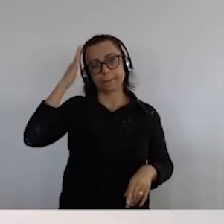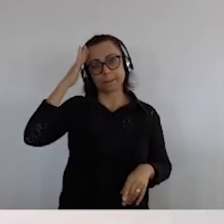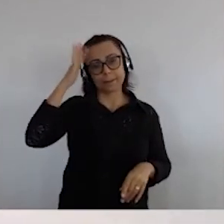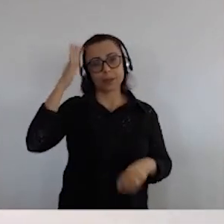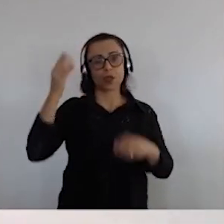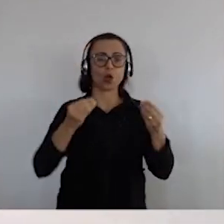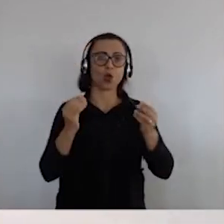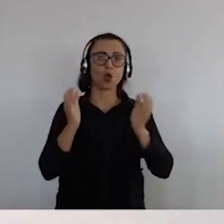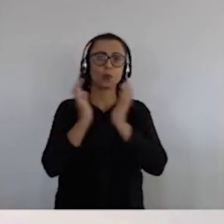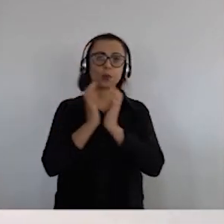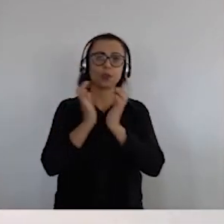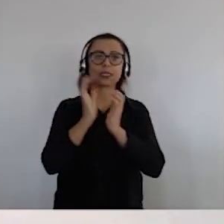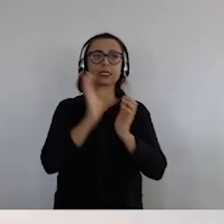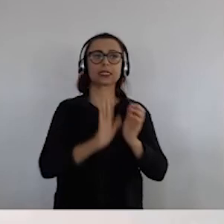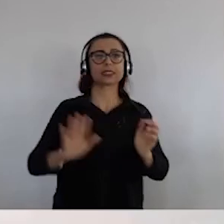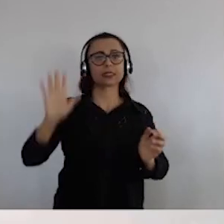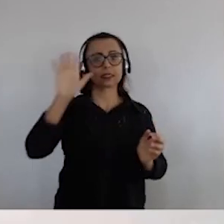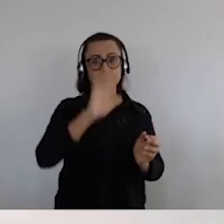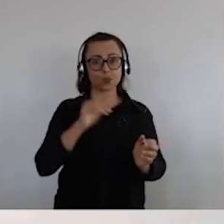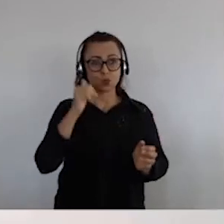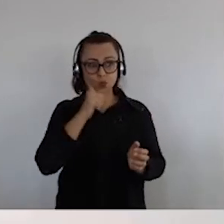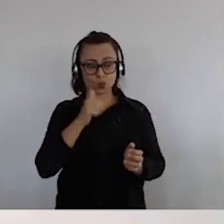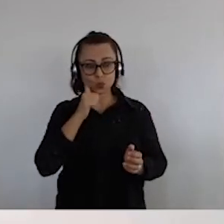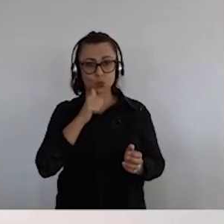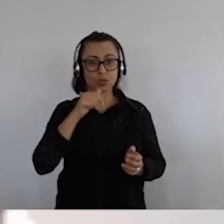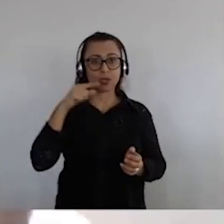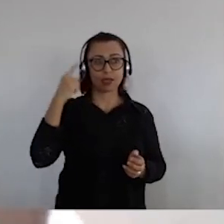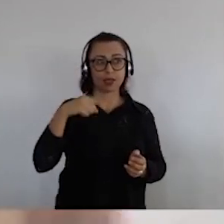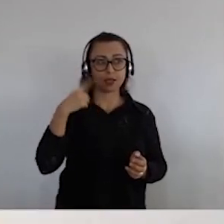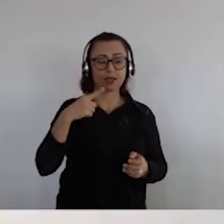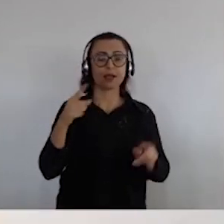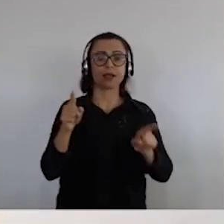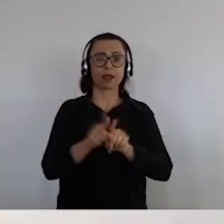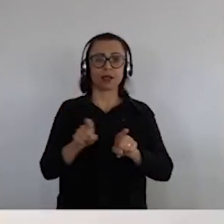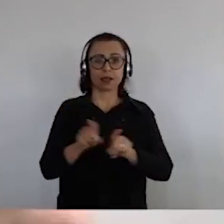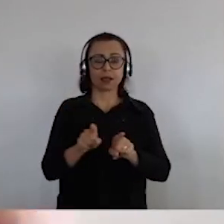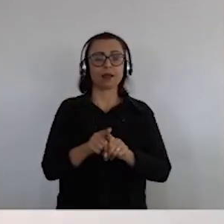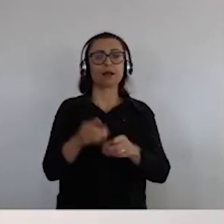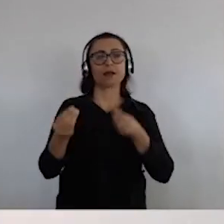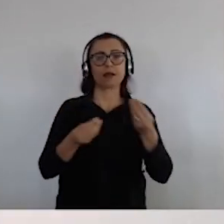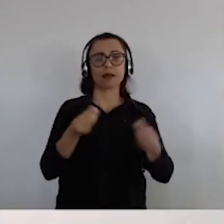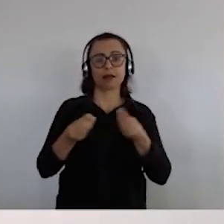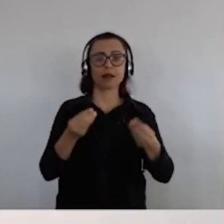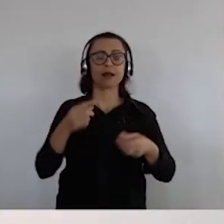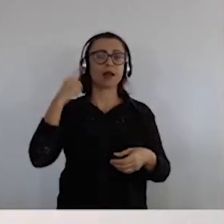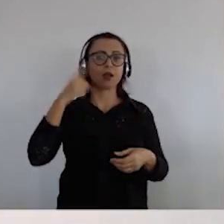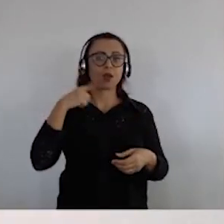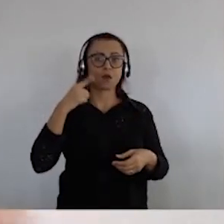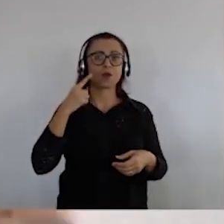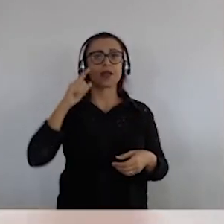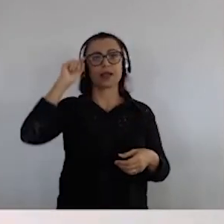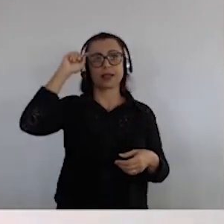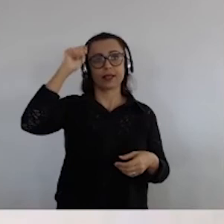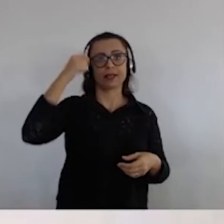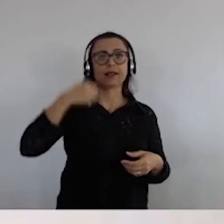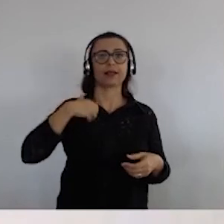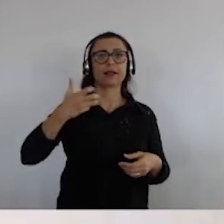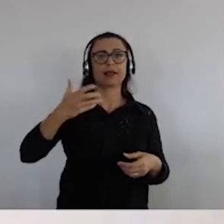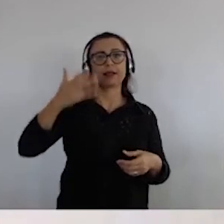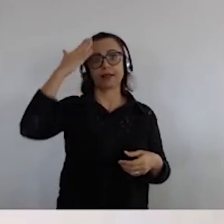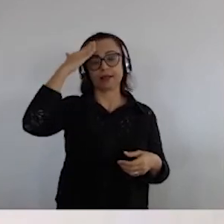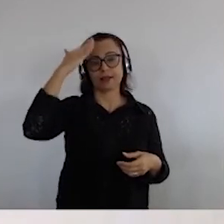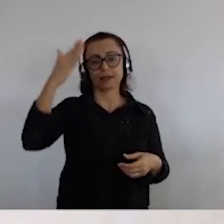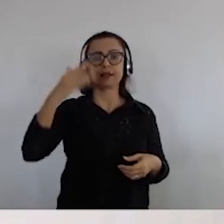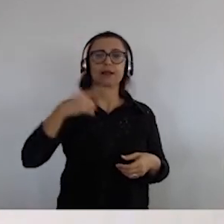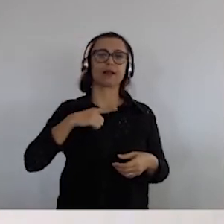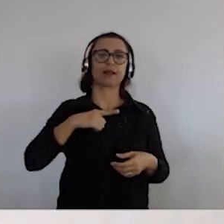da Mulher, da Comissão Nacional da Mulher Advogada, a questão das prerrogativas das advogadas negras. Eu quero agradecer cada advogado,